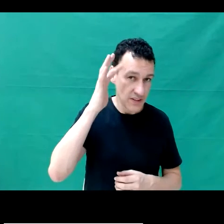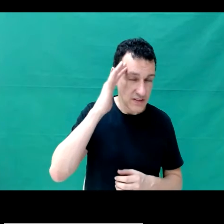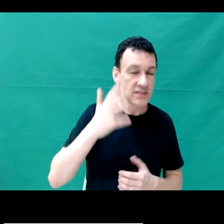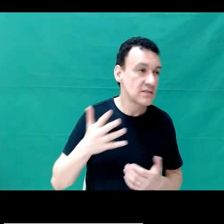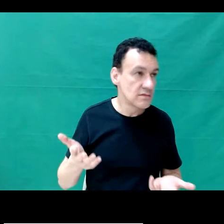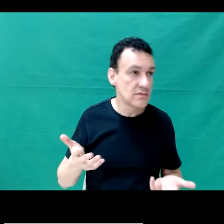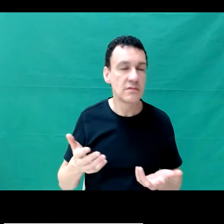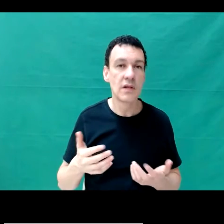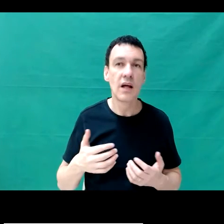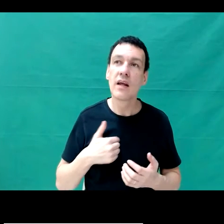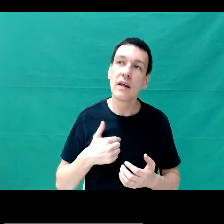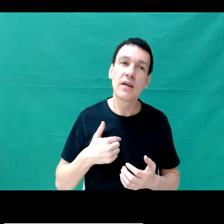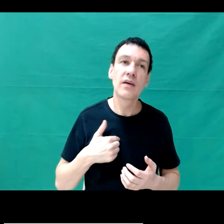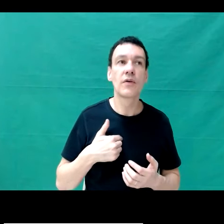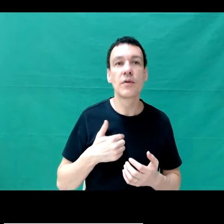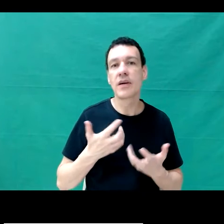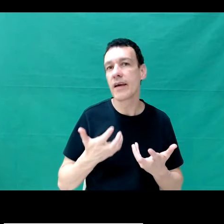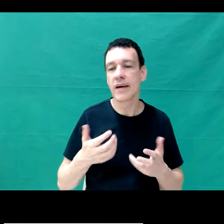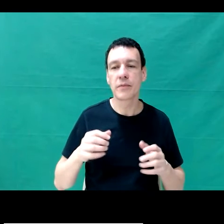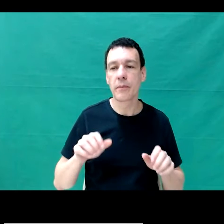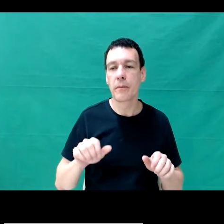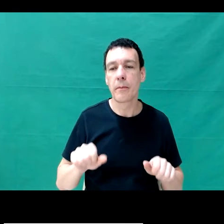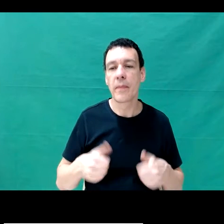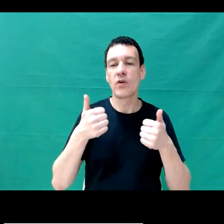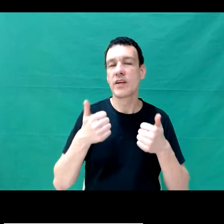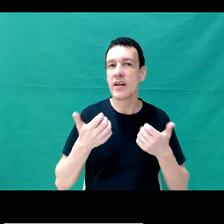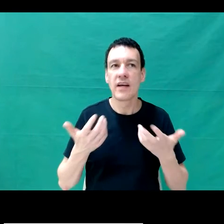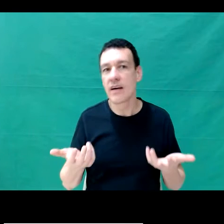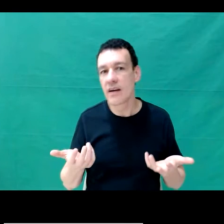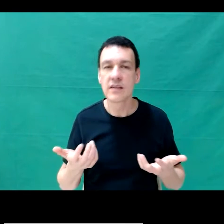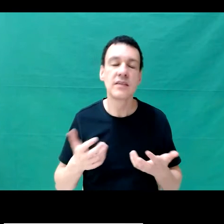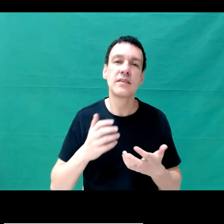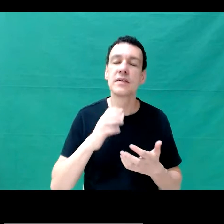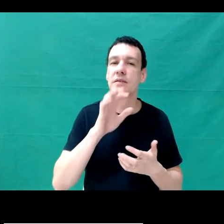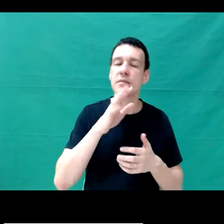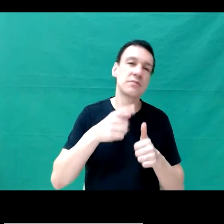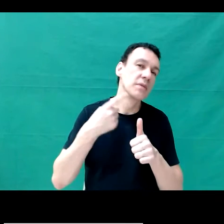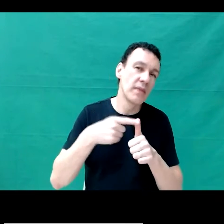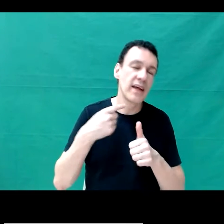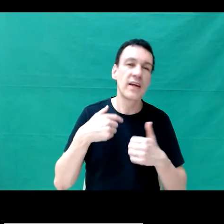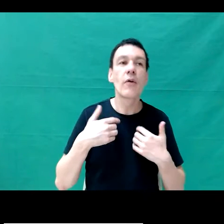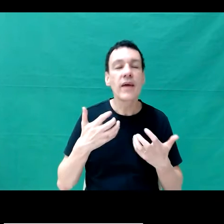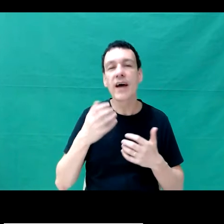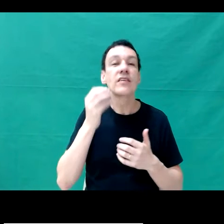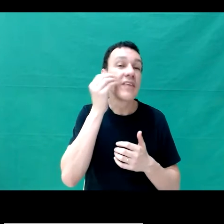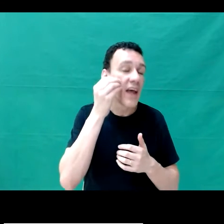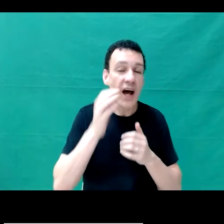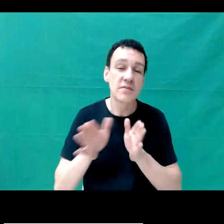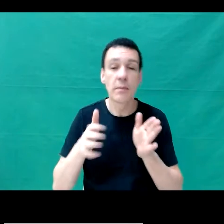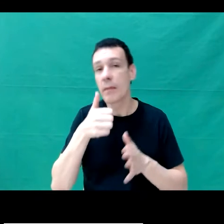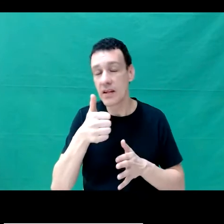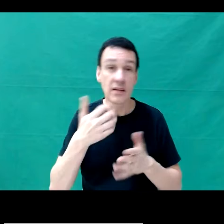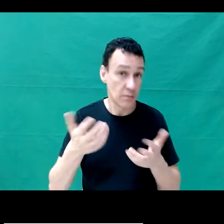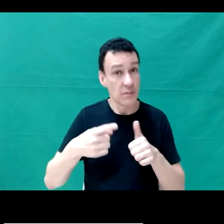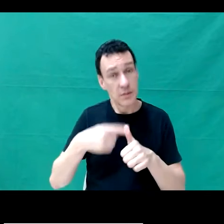em implantar uma melhoria aqui, né, mas antes a gente quer ver algumas coisas de acessibilidade. Você vai lá, roda, você consegue